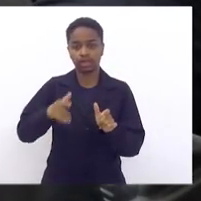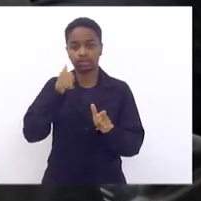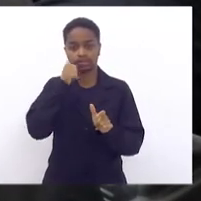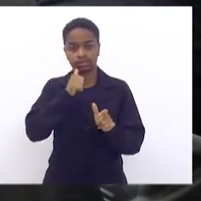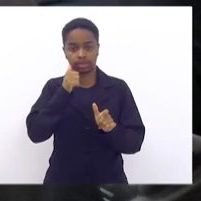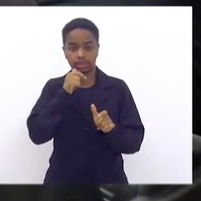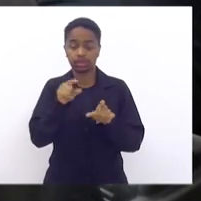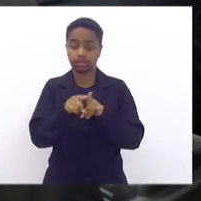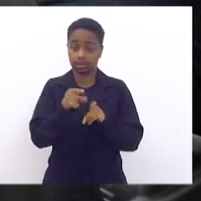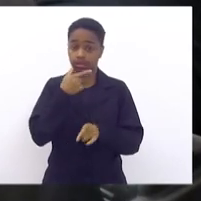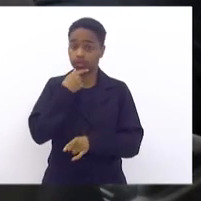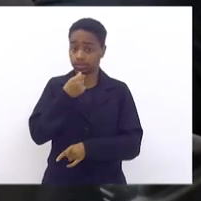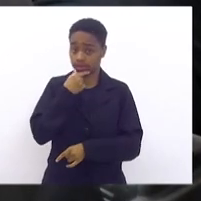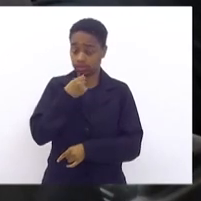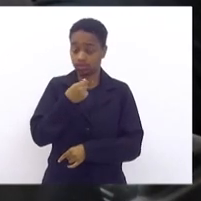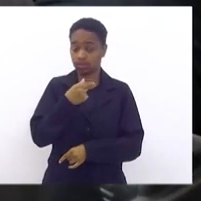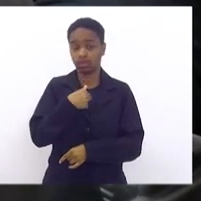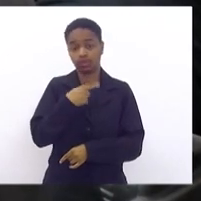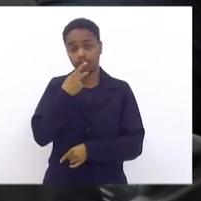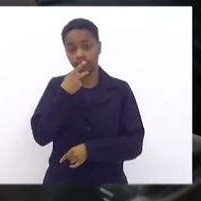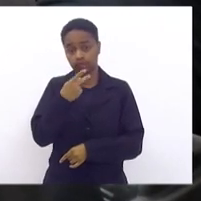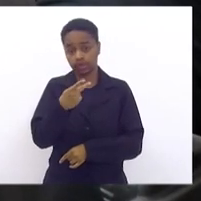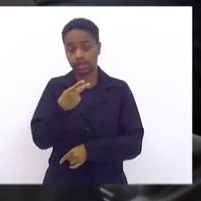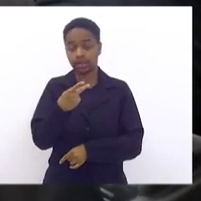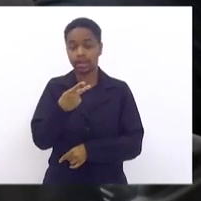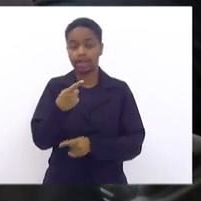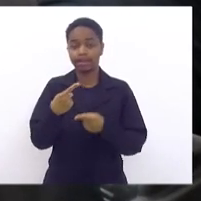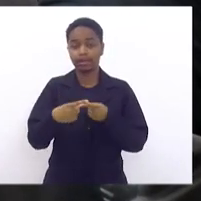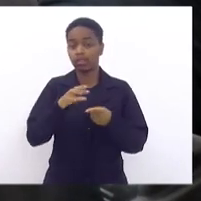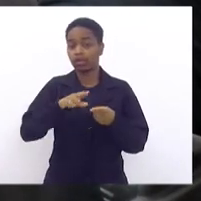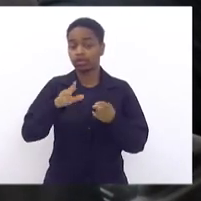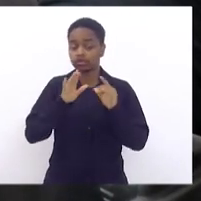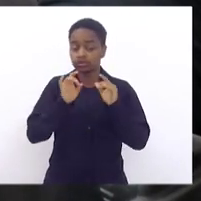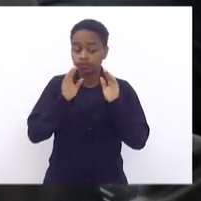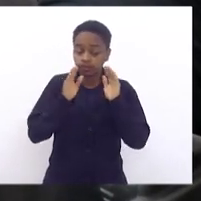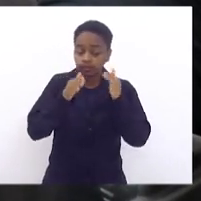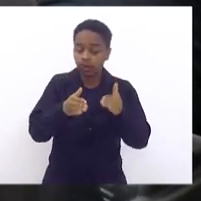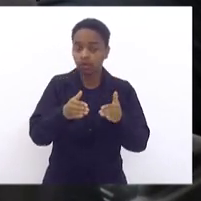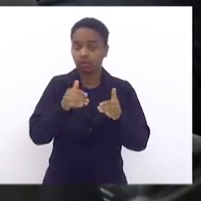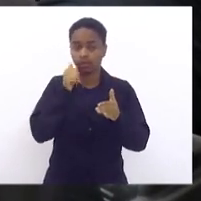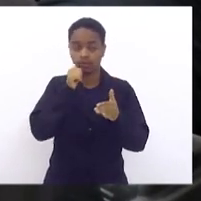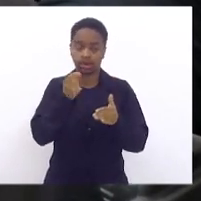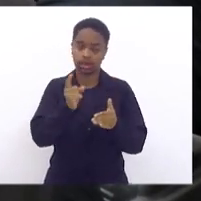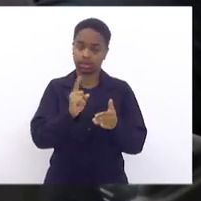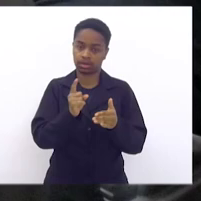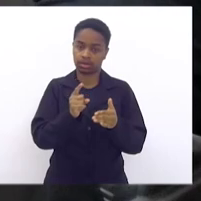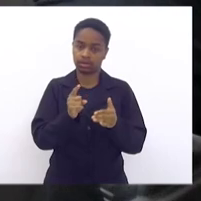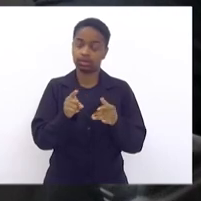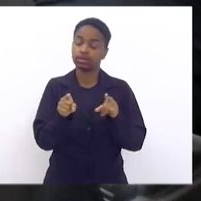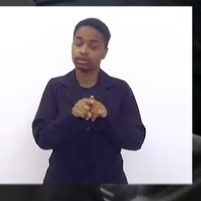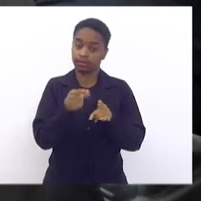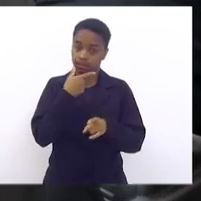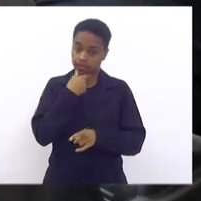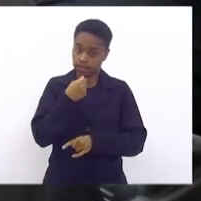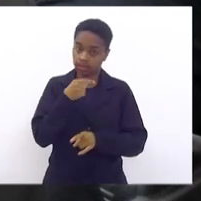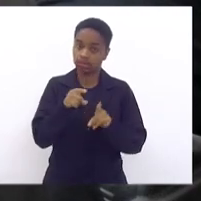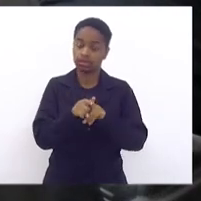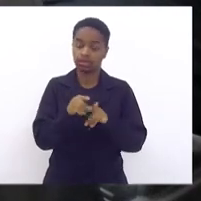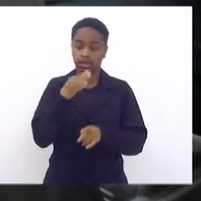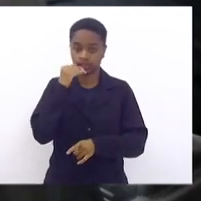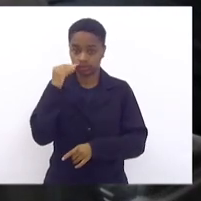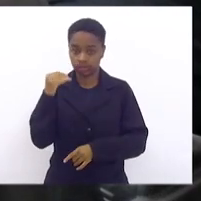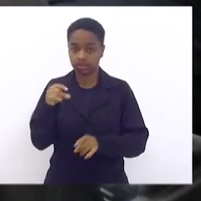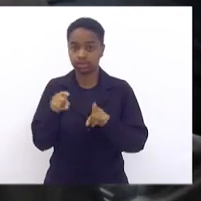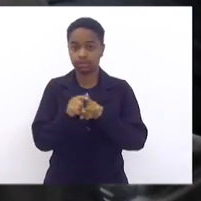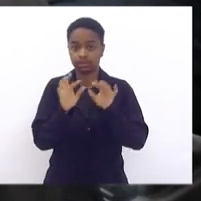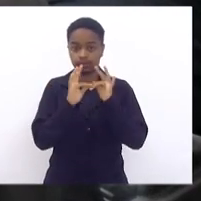e meninos? E aí eu vou mais além, porque isso não é um debate só para mulheres. Esse é um debate para meninos e adolescentes e também